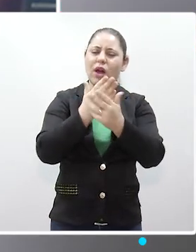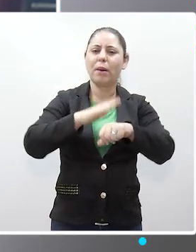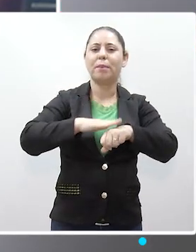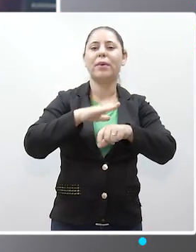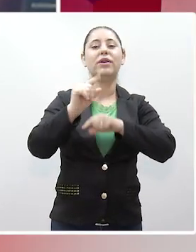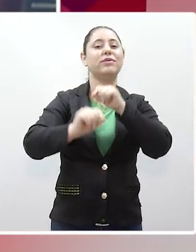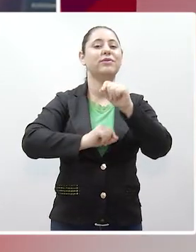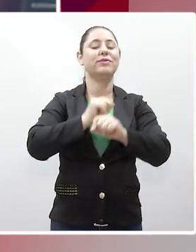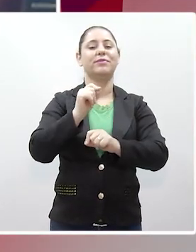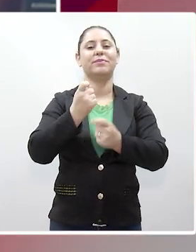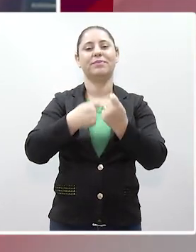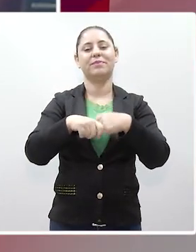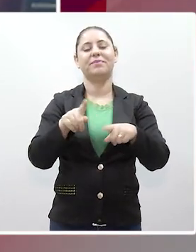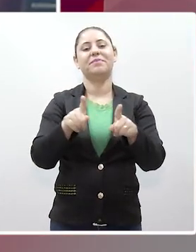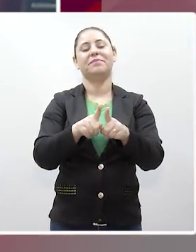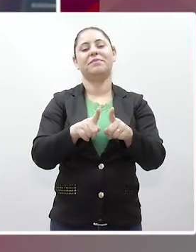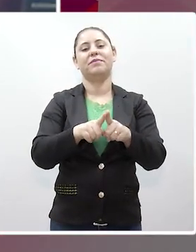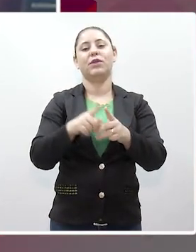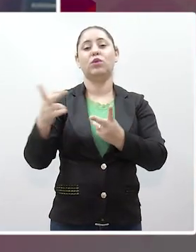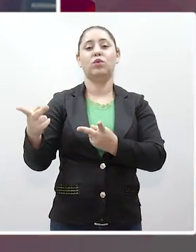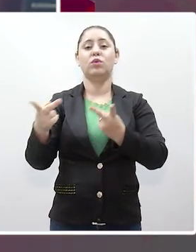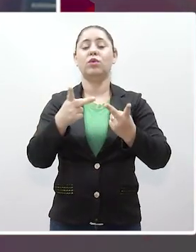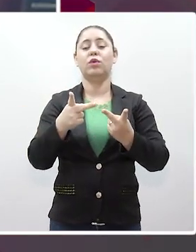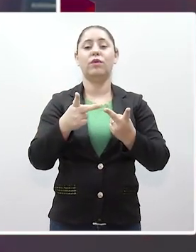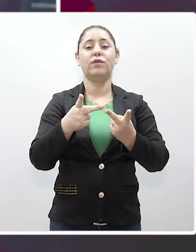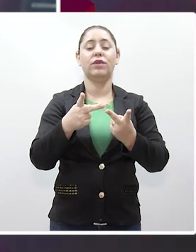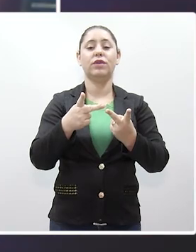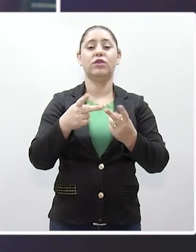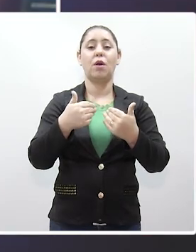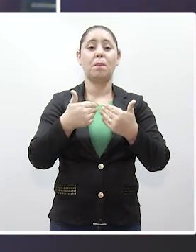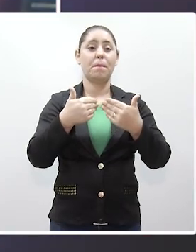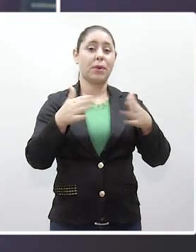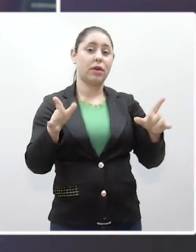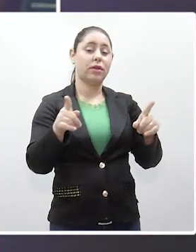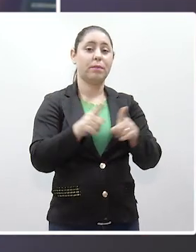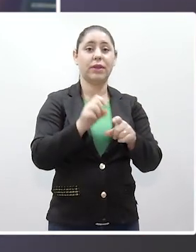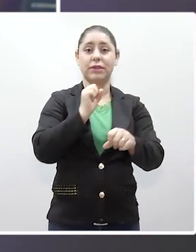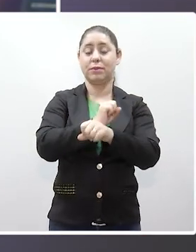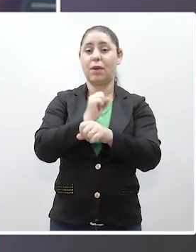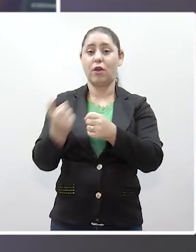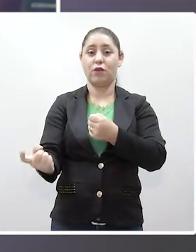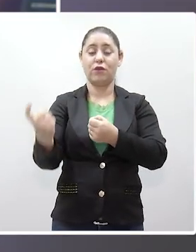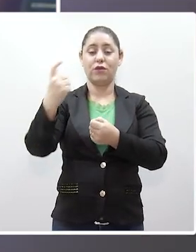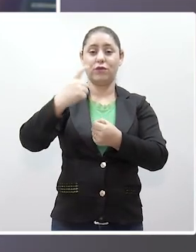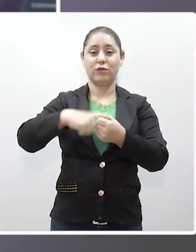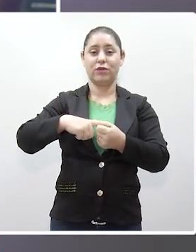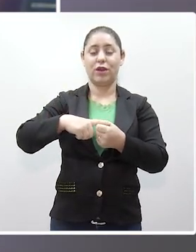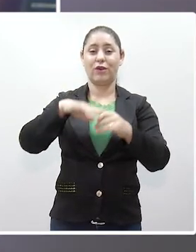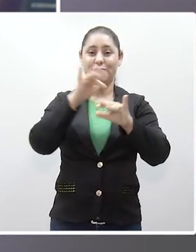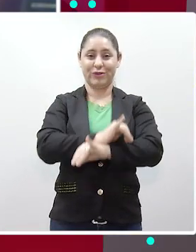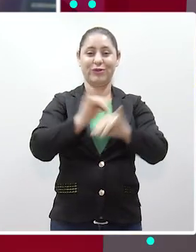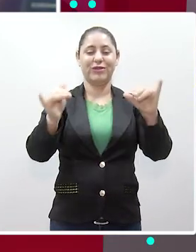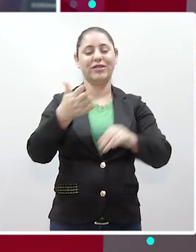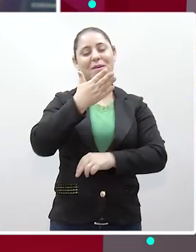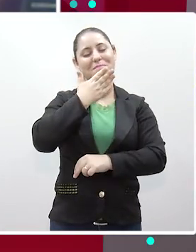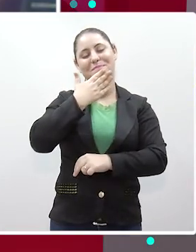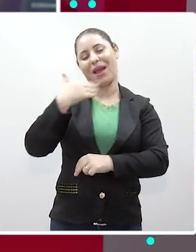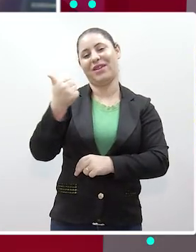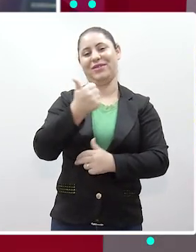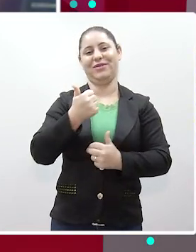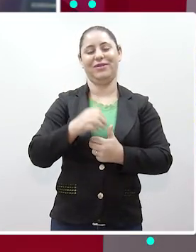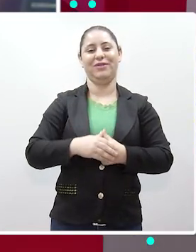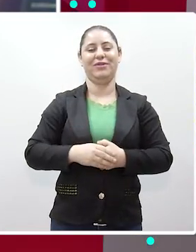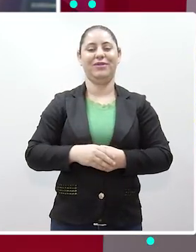quiser estudar um pouco mais esse tema, fica aí o convite para esse lançamento. E eu espero retornar aqui com notícias